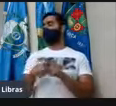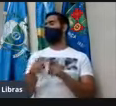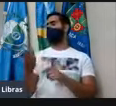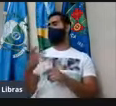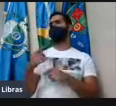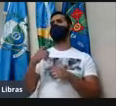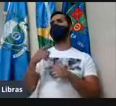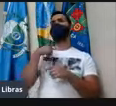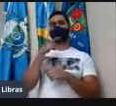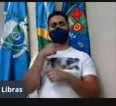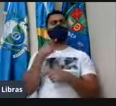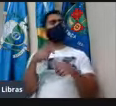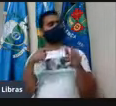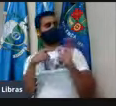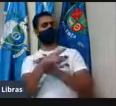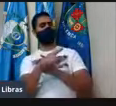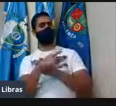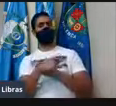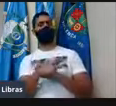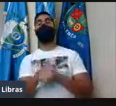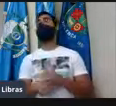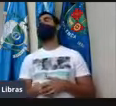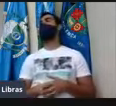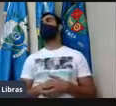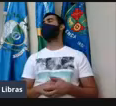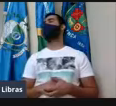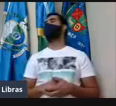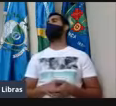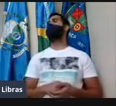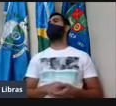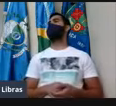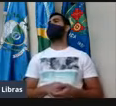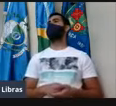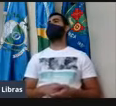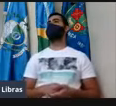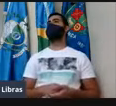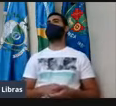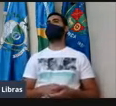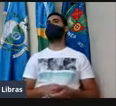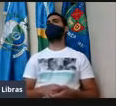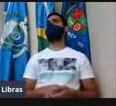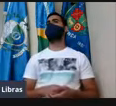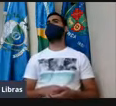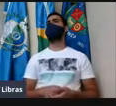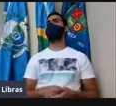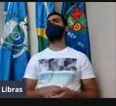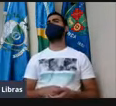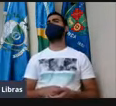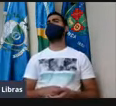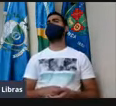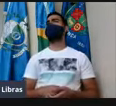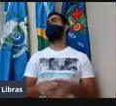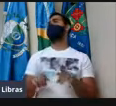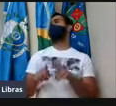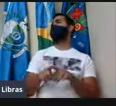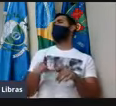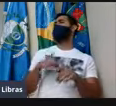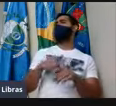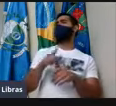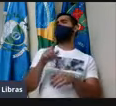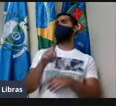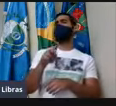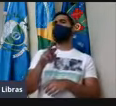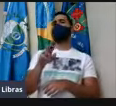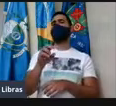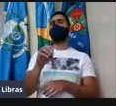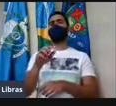isso. É, queria fazer uma colocação sobre a implantação do Progestão.